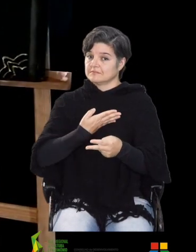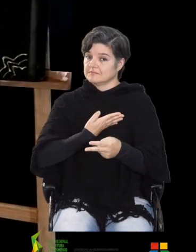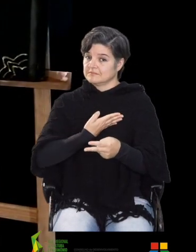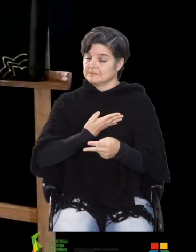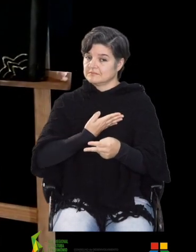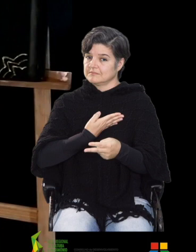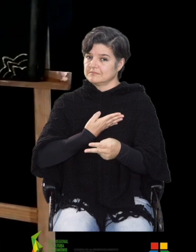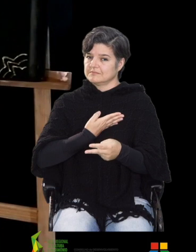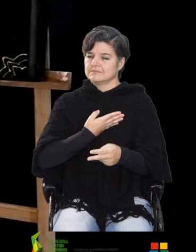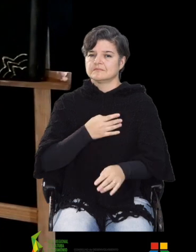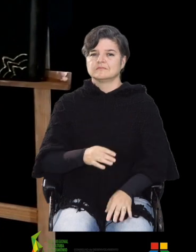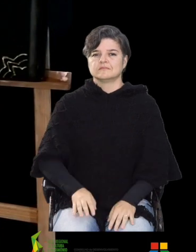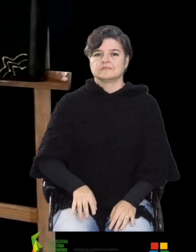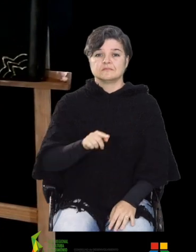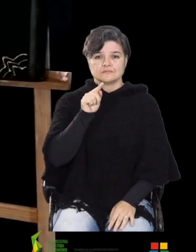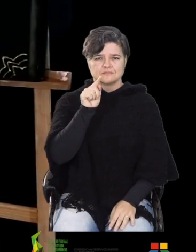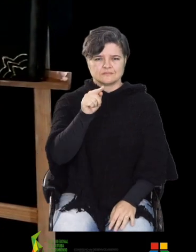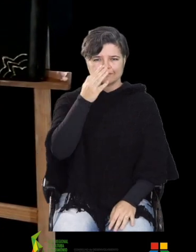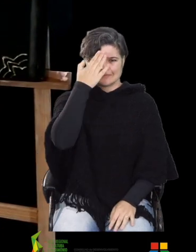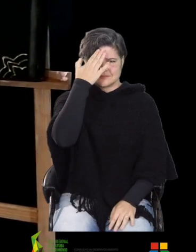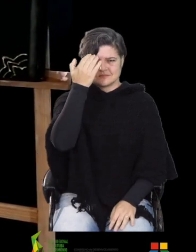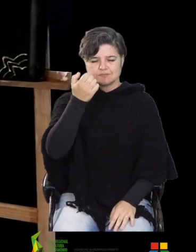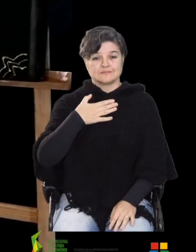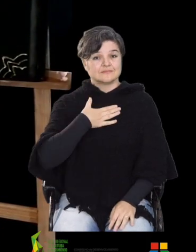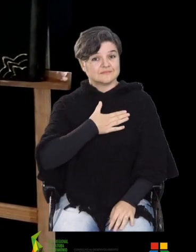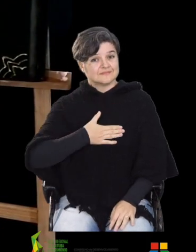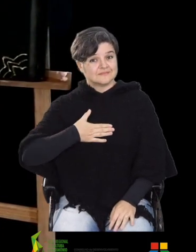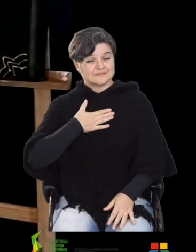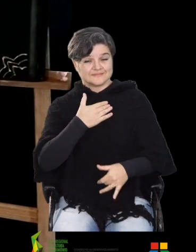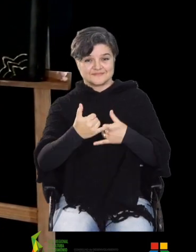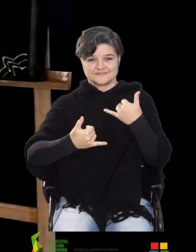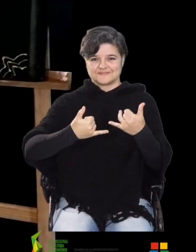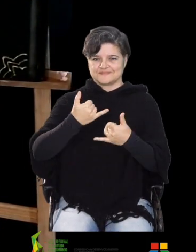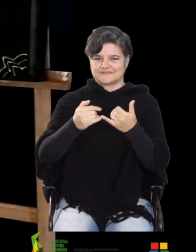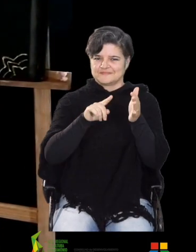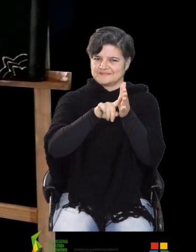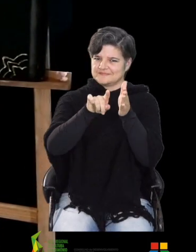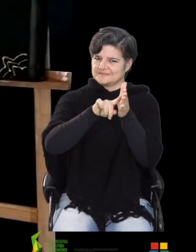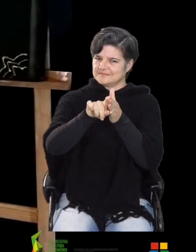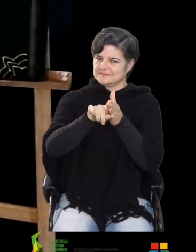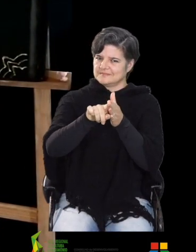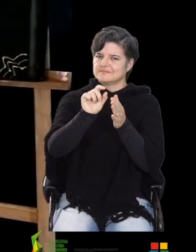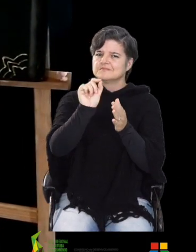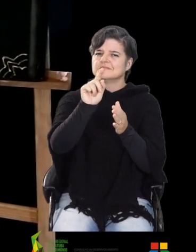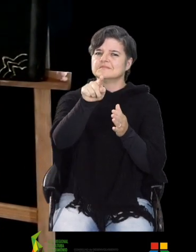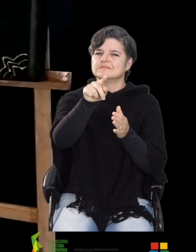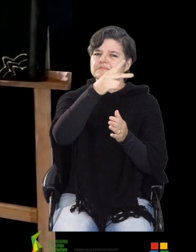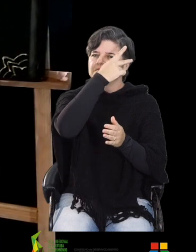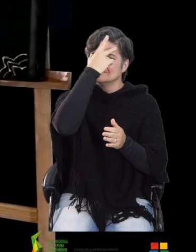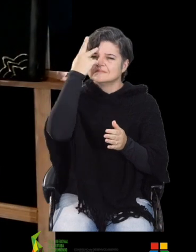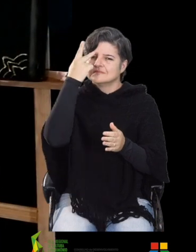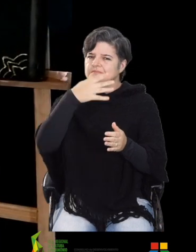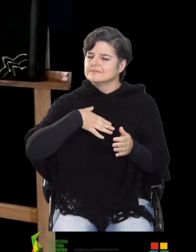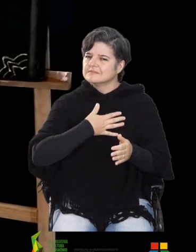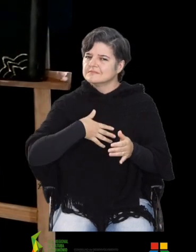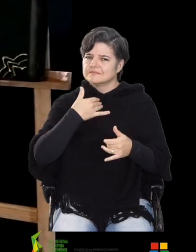alguém aí gosta de brigadeiro e quem gosta de brincar